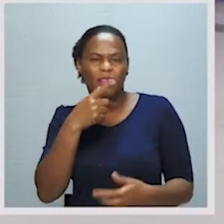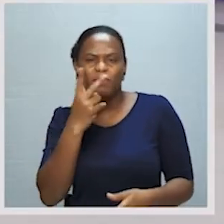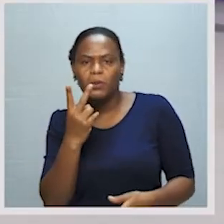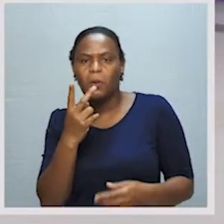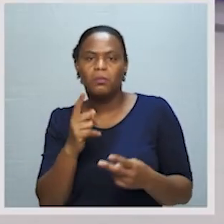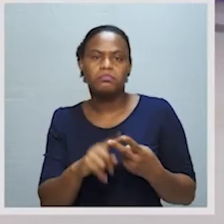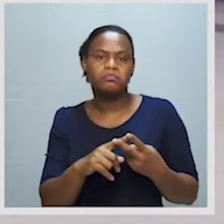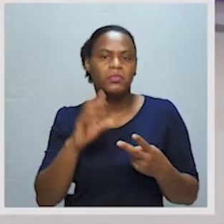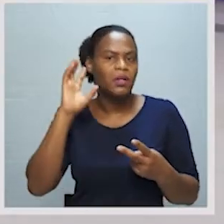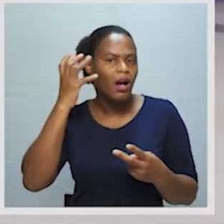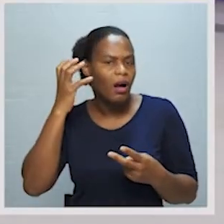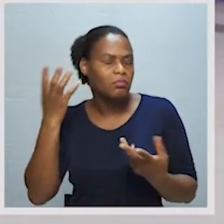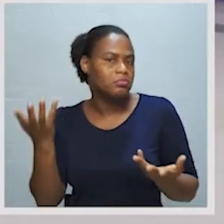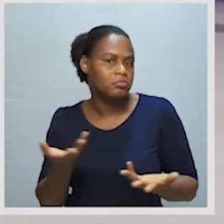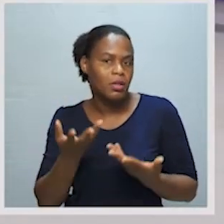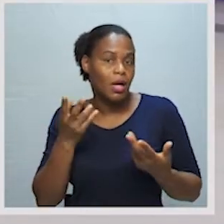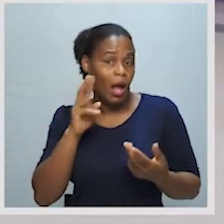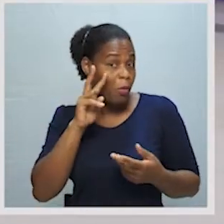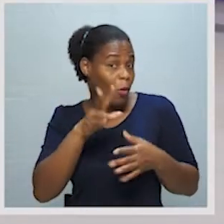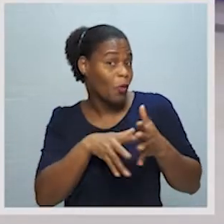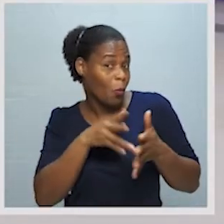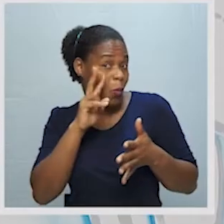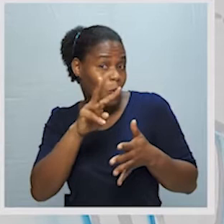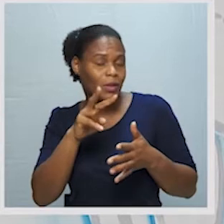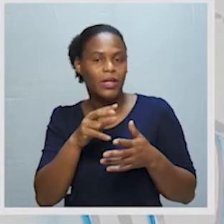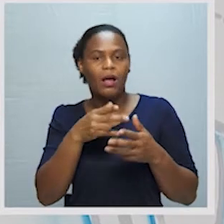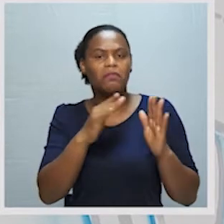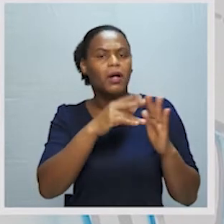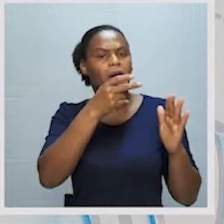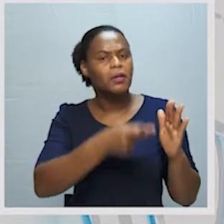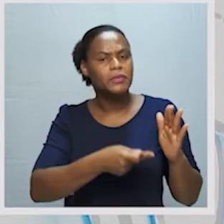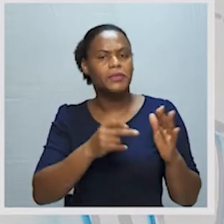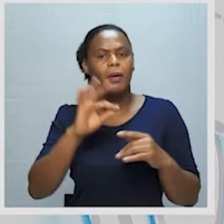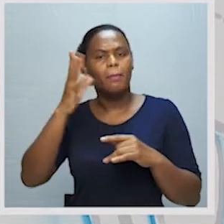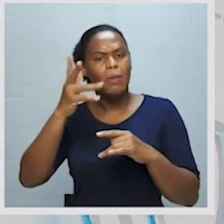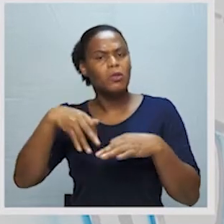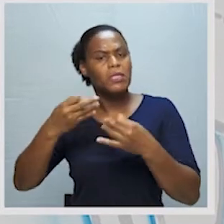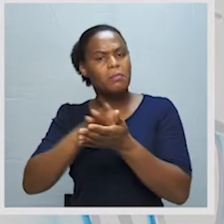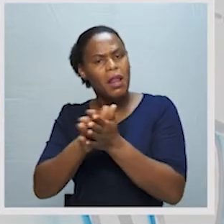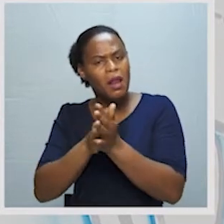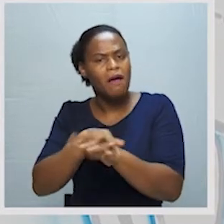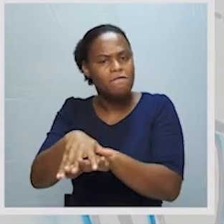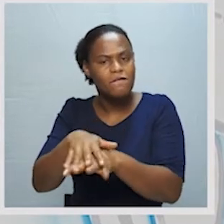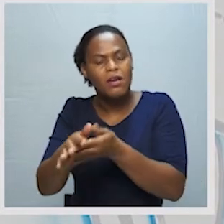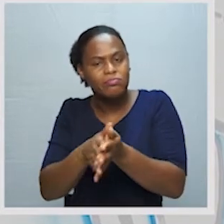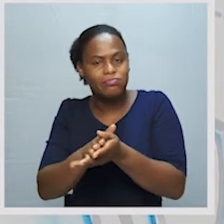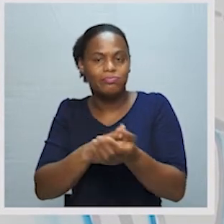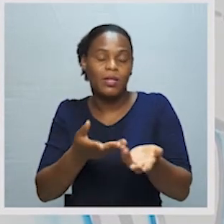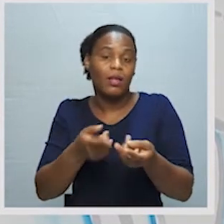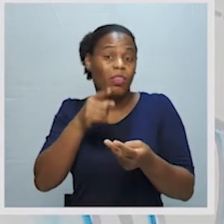na televisão, rádio, fiquem em casa, lavem as mãos